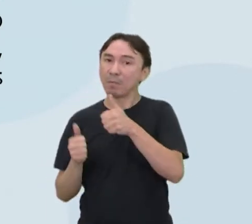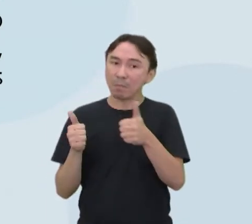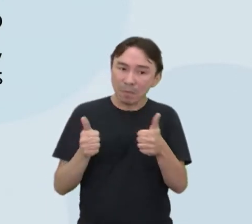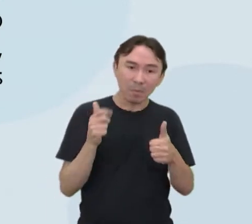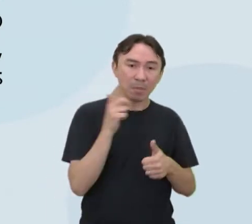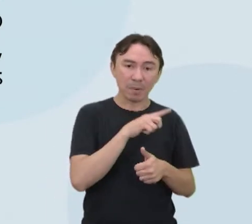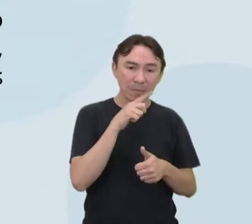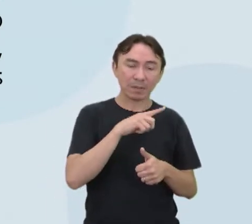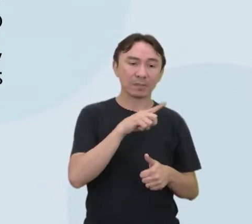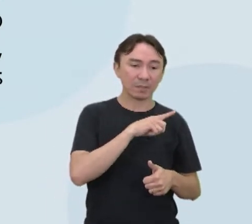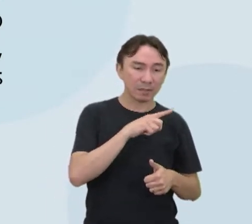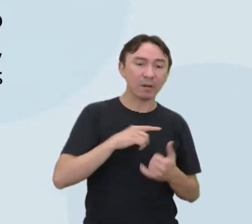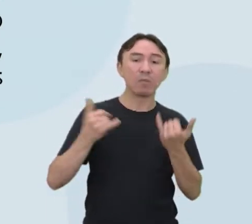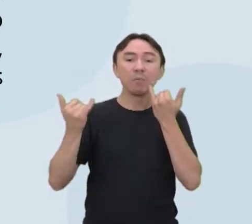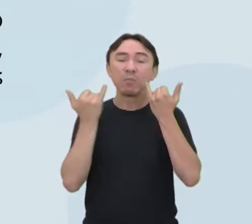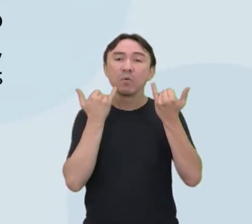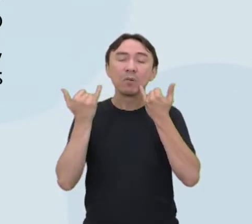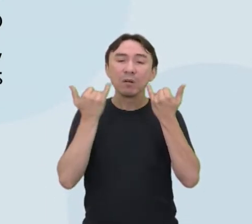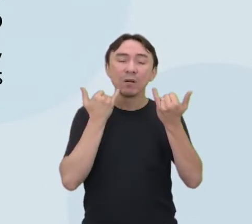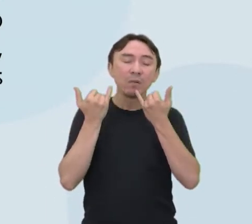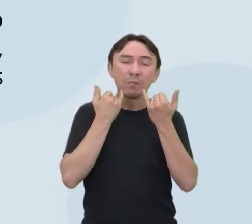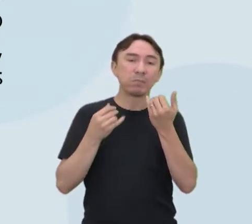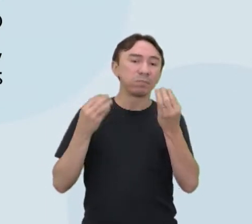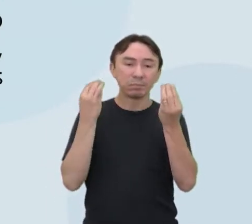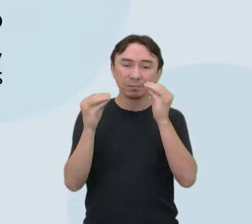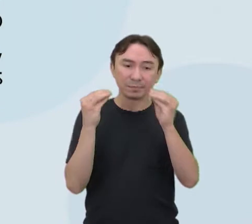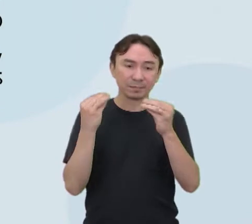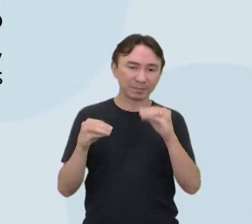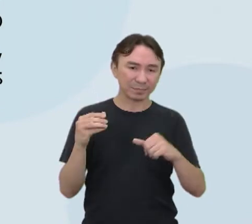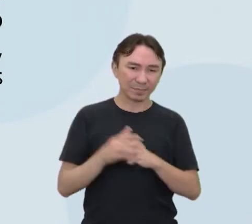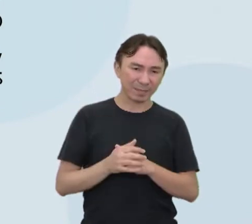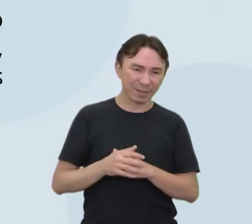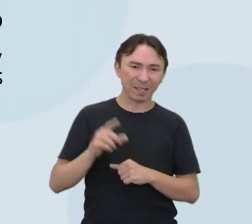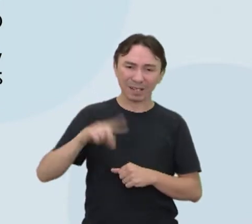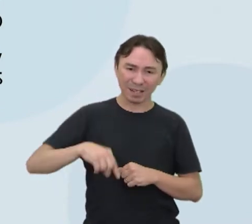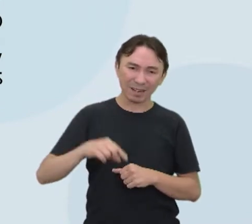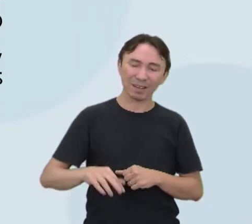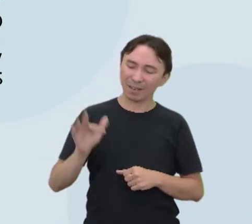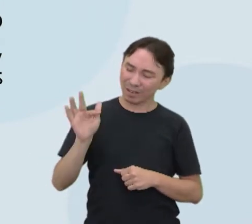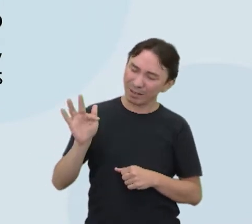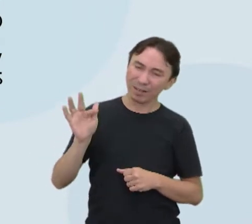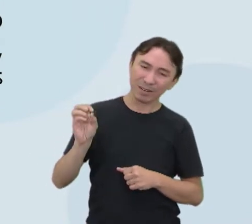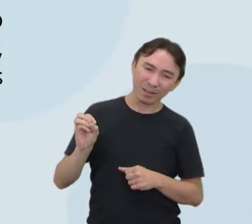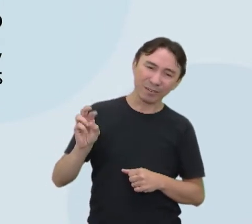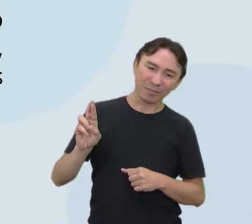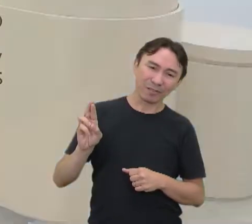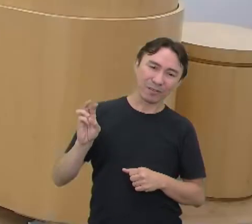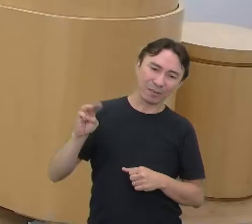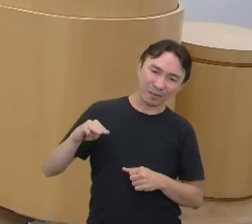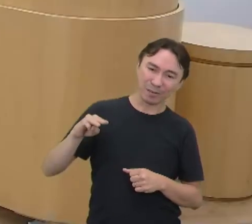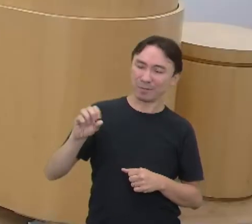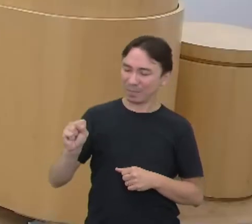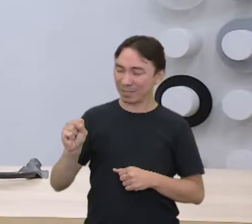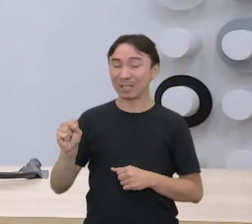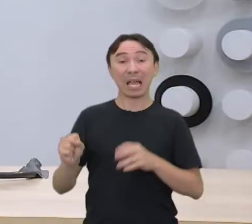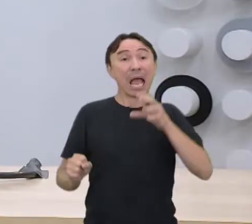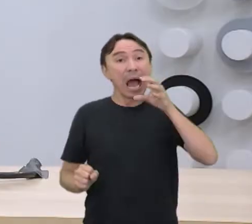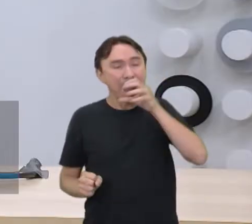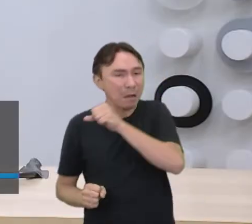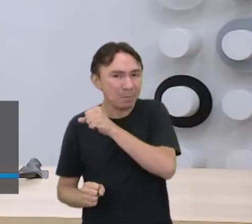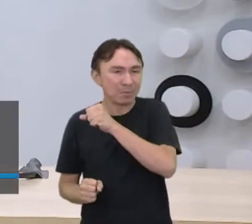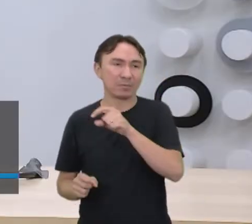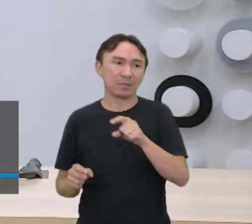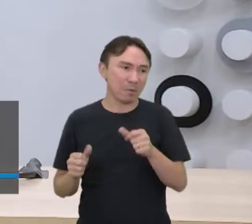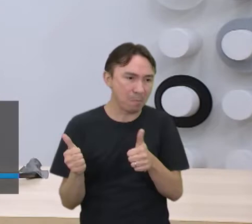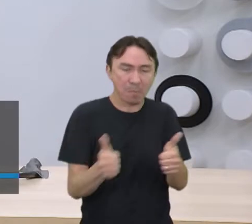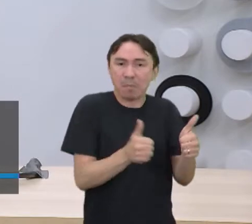informações prestadas por quem preenche. O Forms é rápido e eficiente, Roberto? Depende. Mas para você coletar